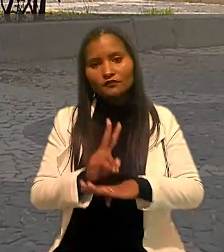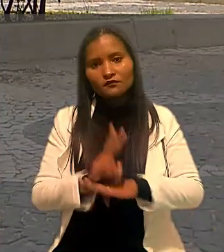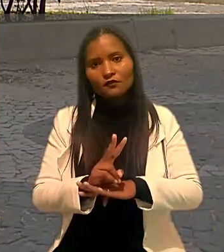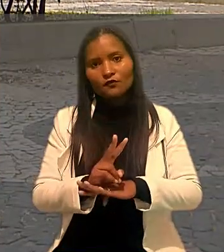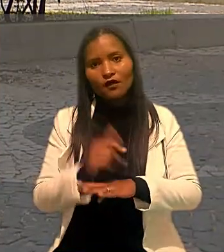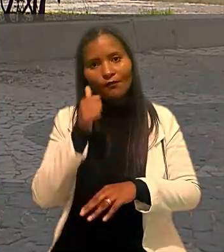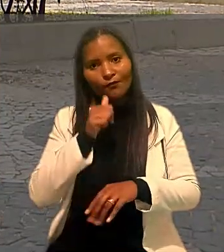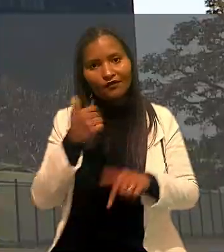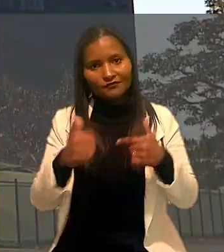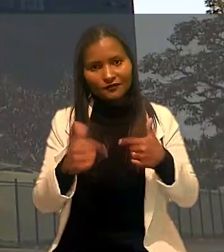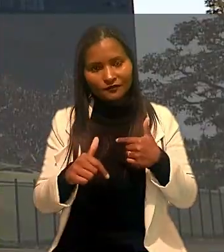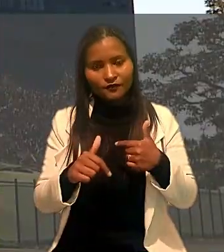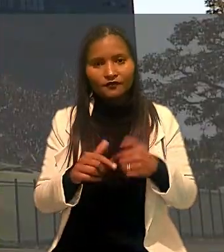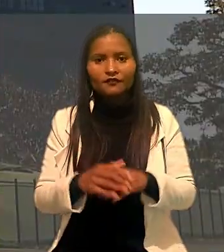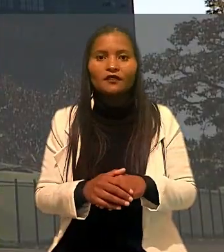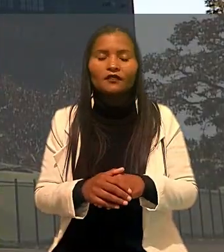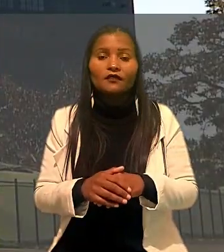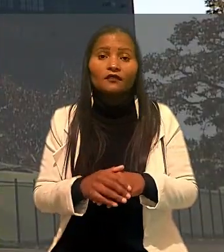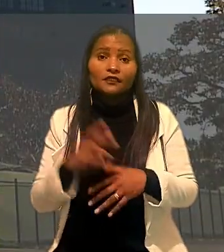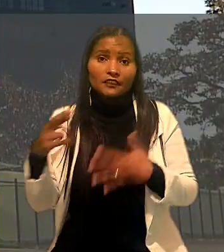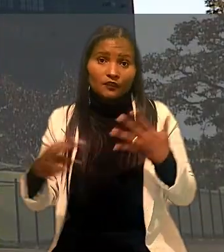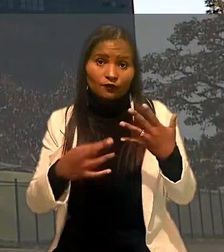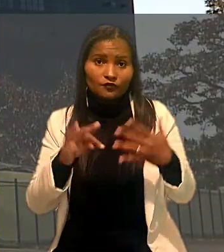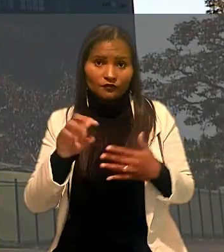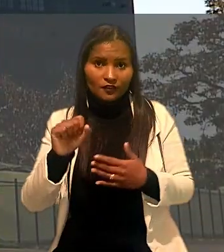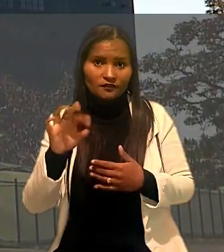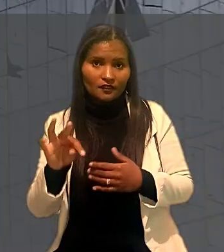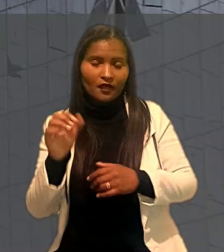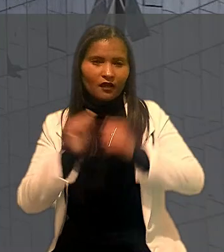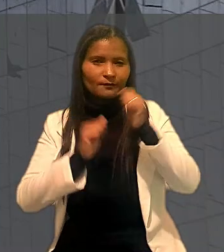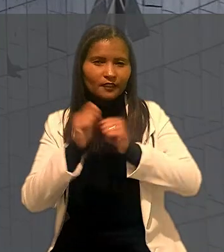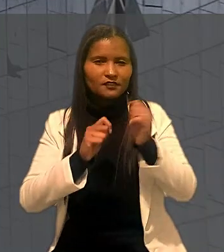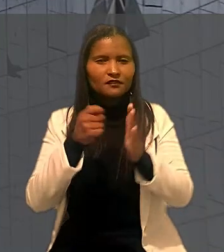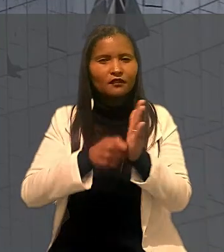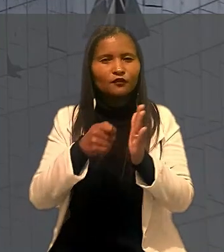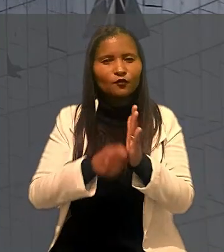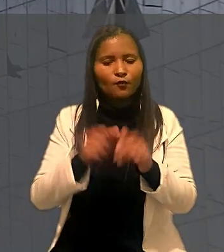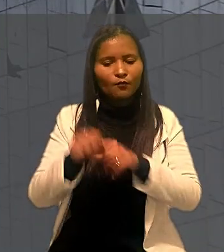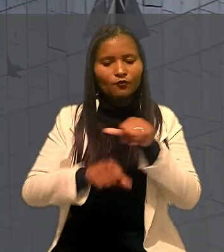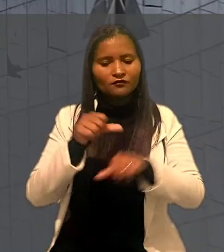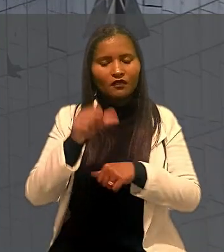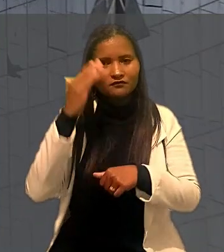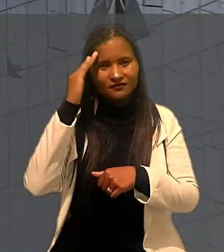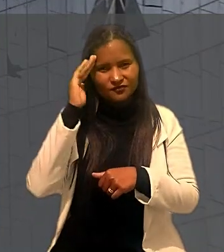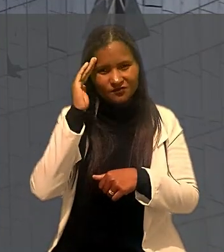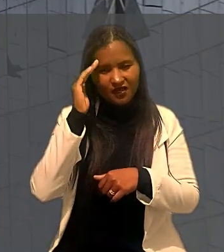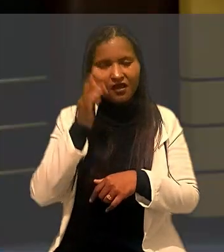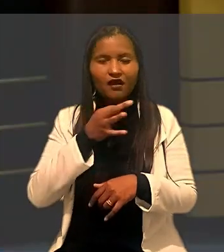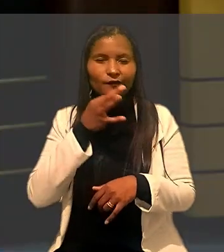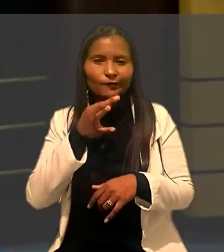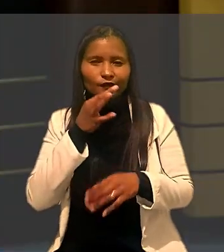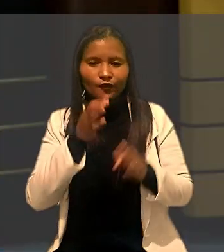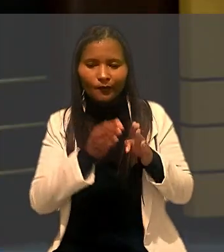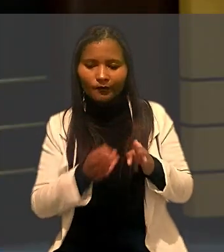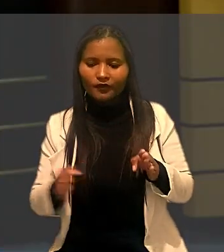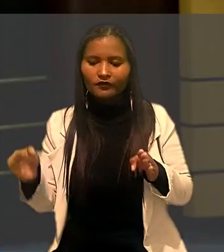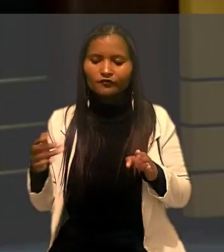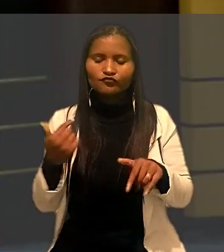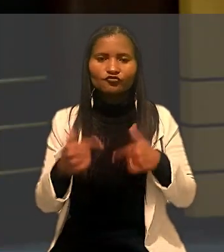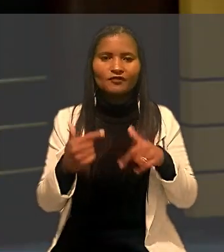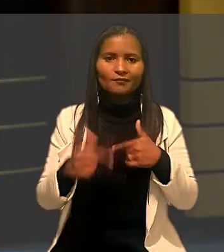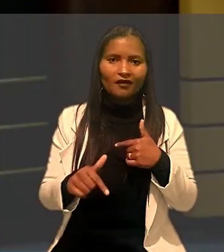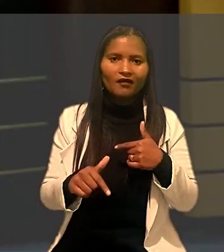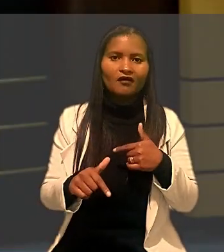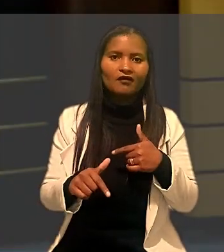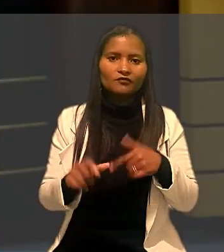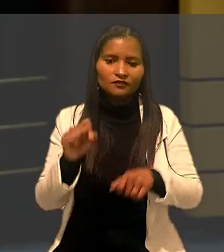proteção à trabalhadora. Em recurso ao Tribunal Superior do Trabalho, a empresa tentou mudar o entendimento. Argumentou que os períodos